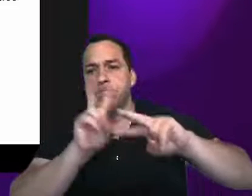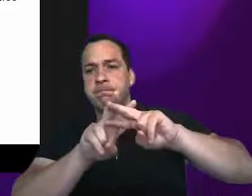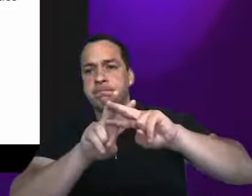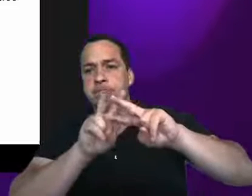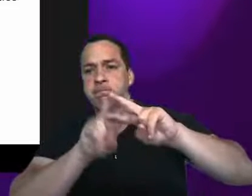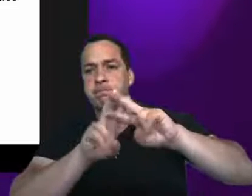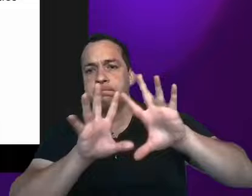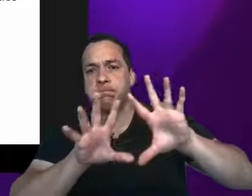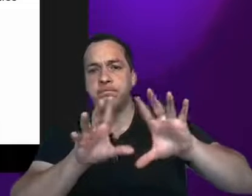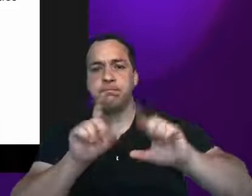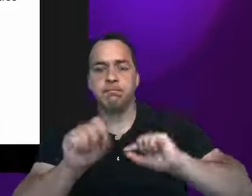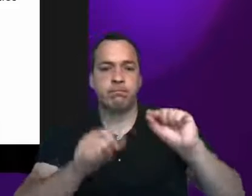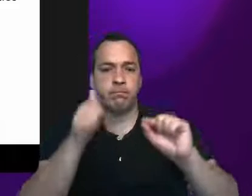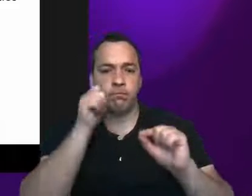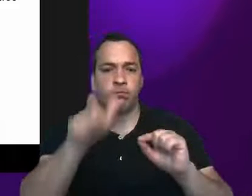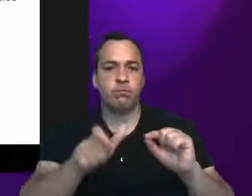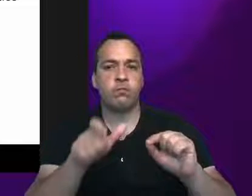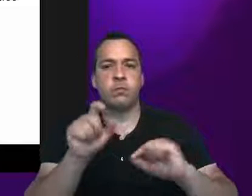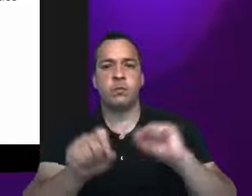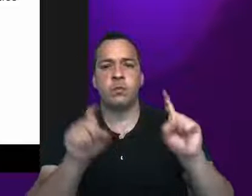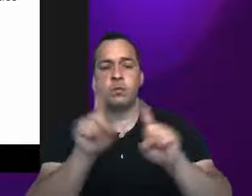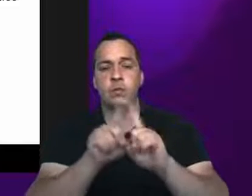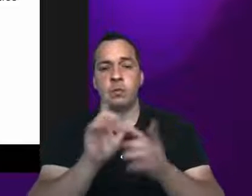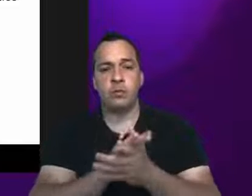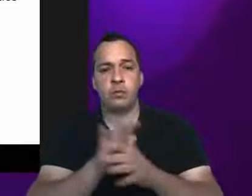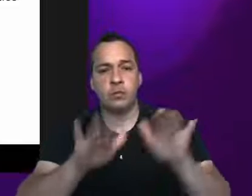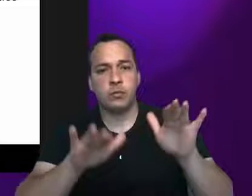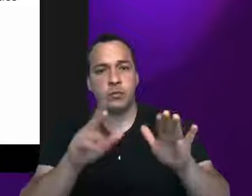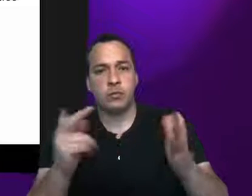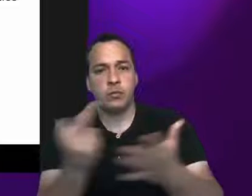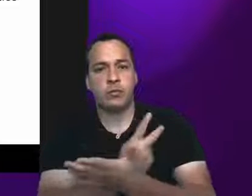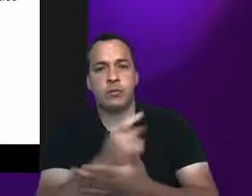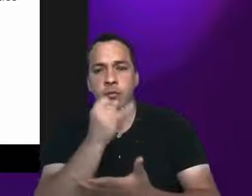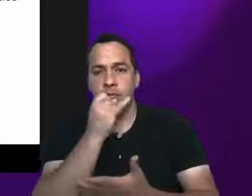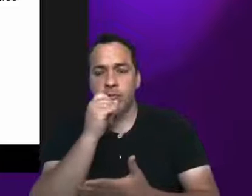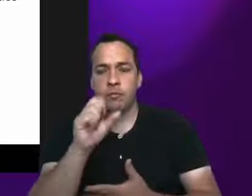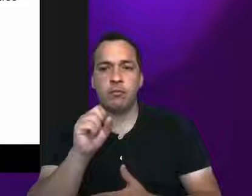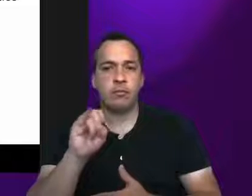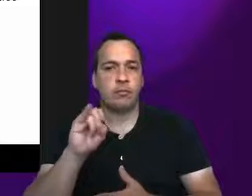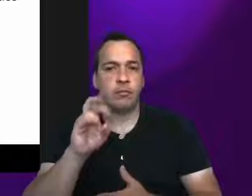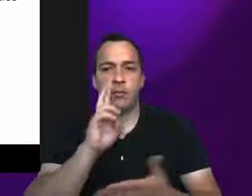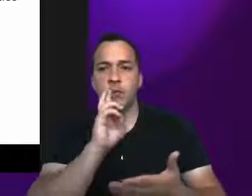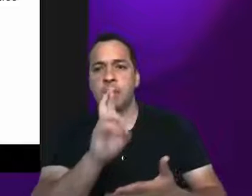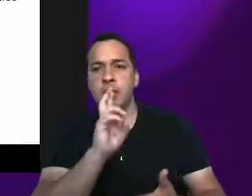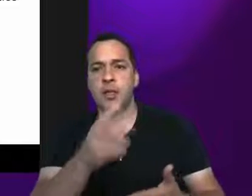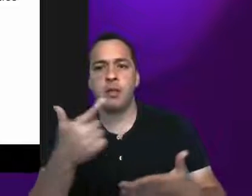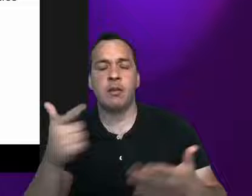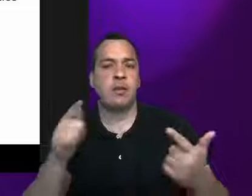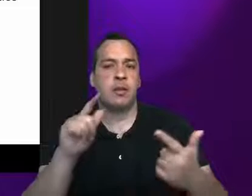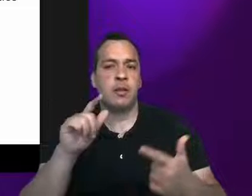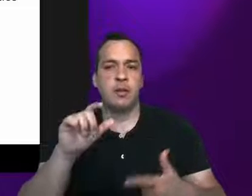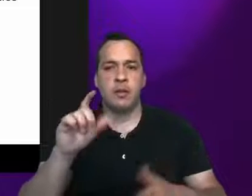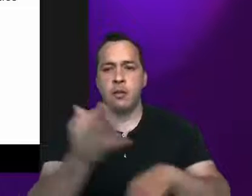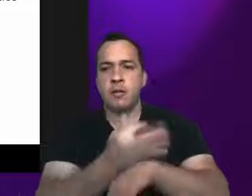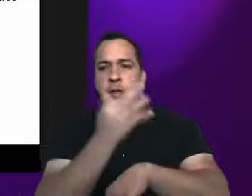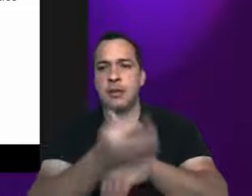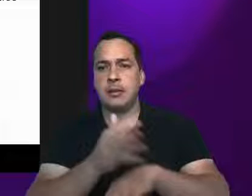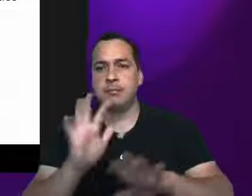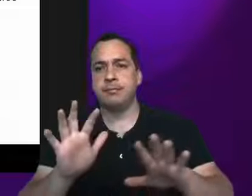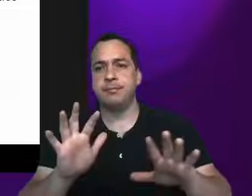difuso, mesmo, às vezes até sendo já fluido responsivo, ele não é fluido tolerante, ele